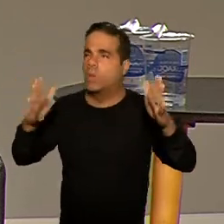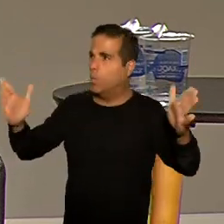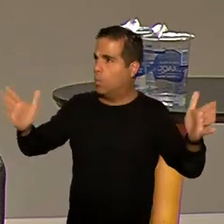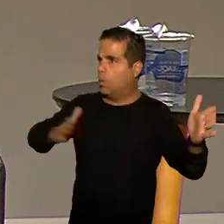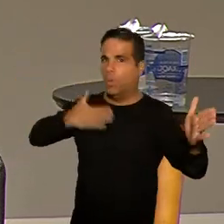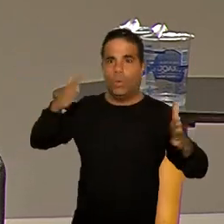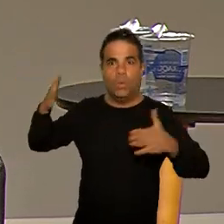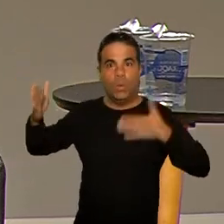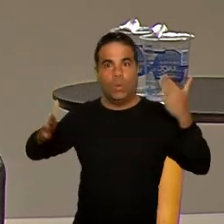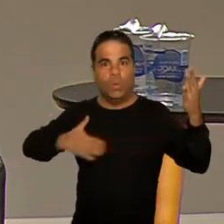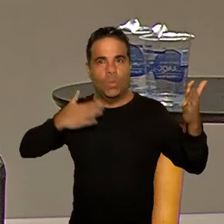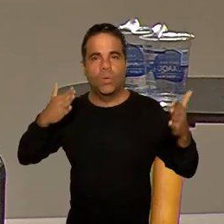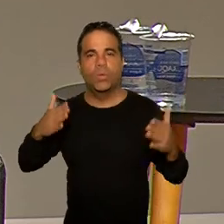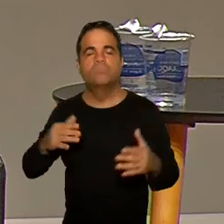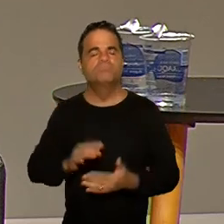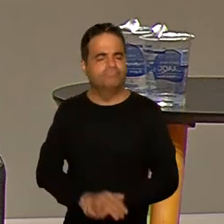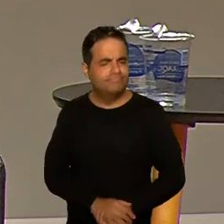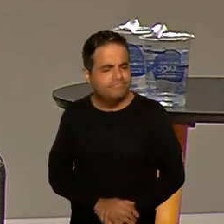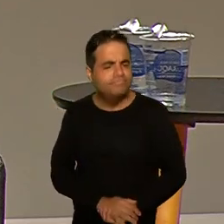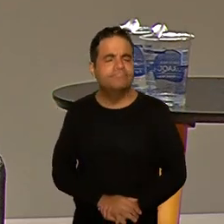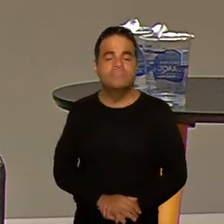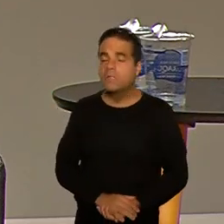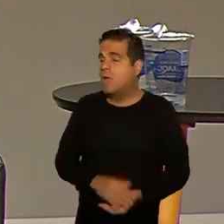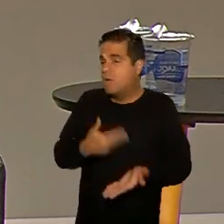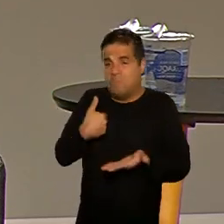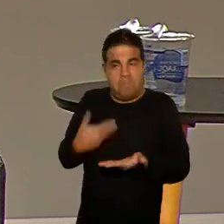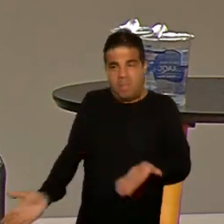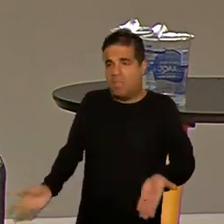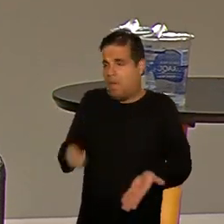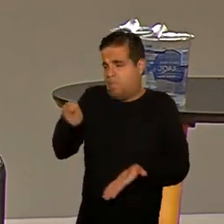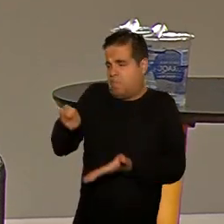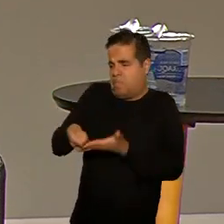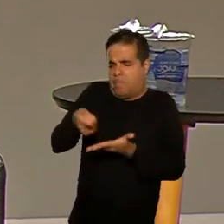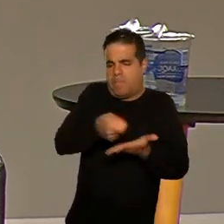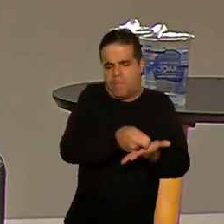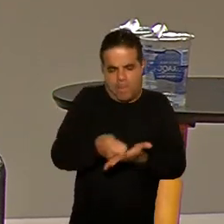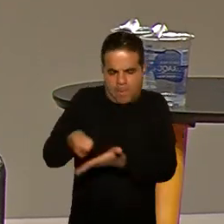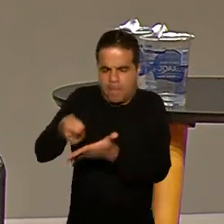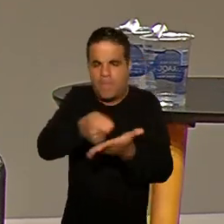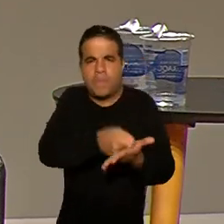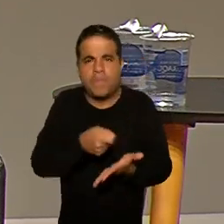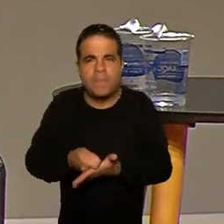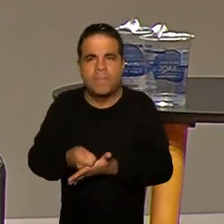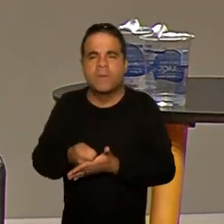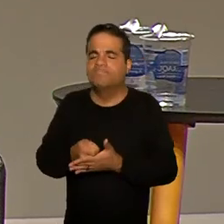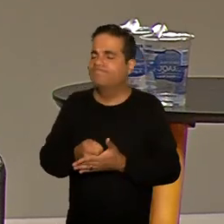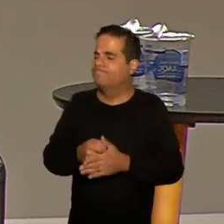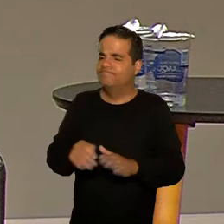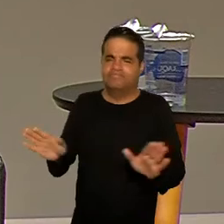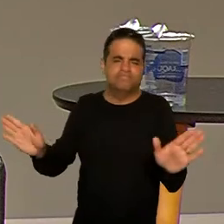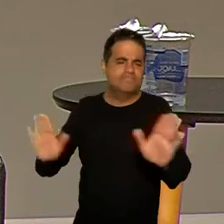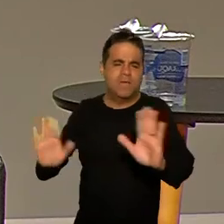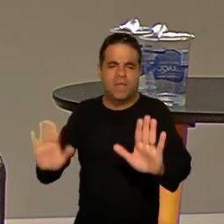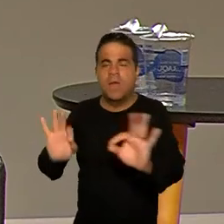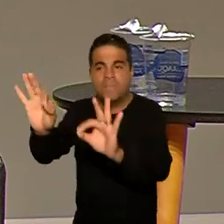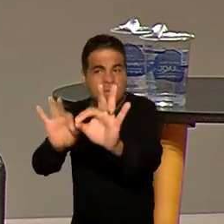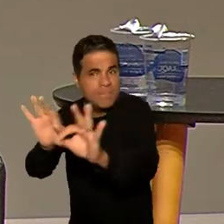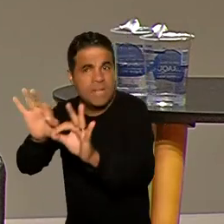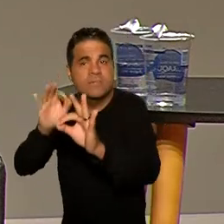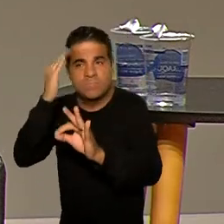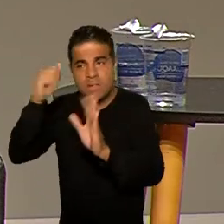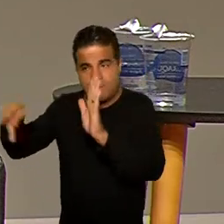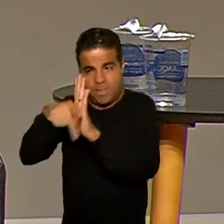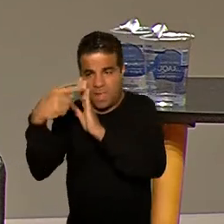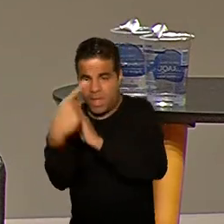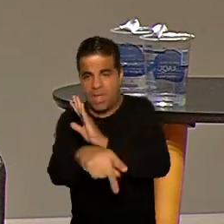né então de saída é abrir mão de uma rigidez e de uma agenda anterior embora a preparação faça